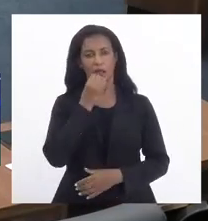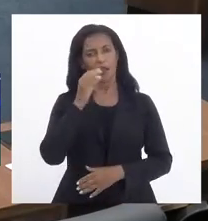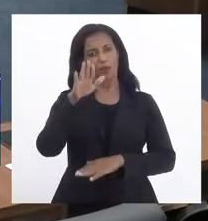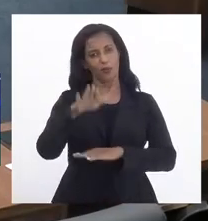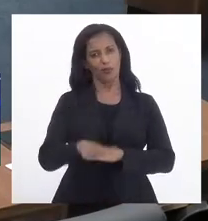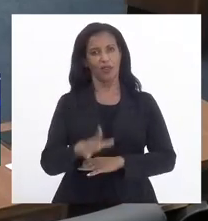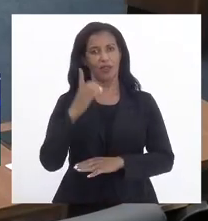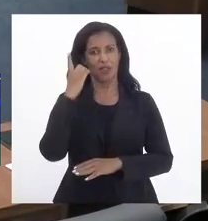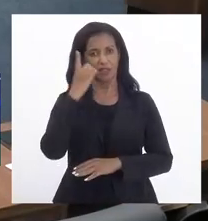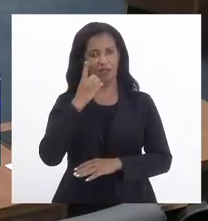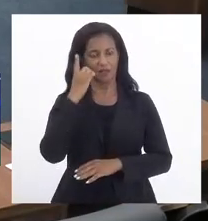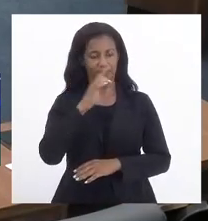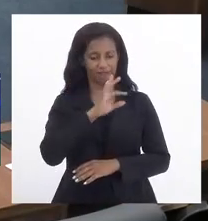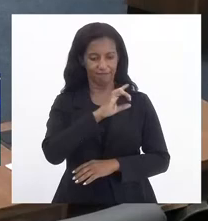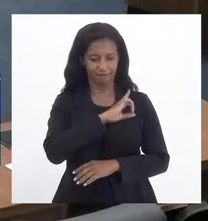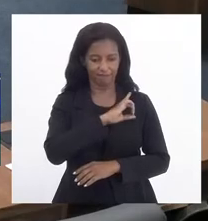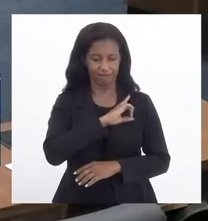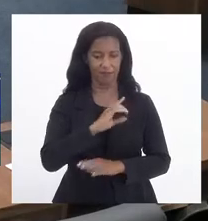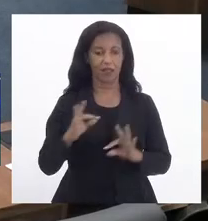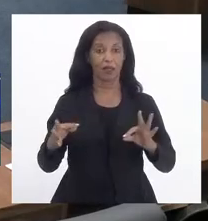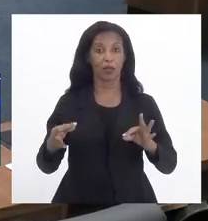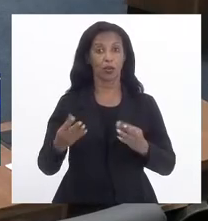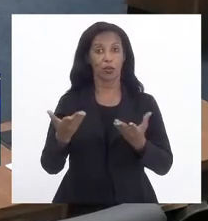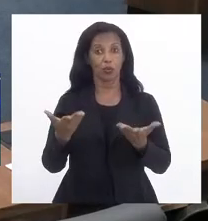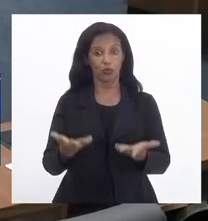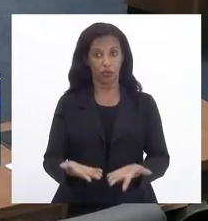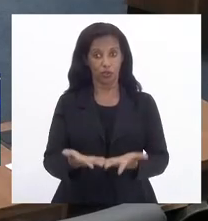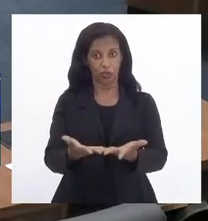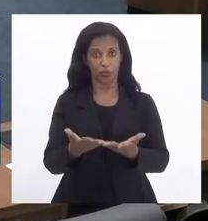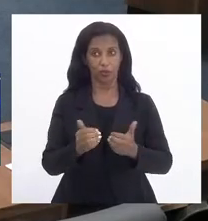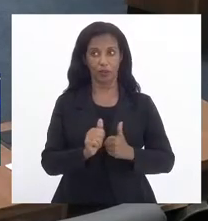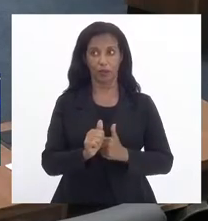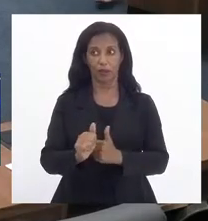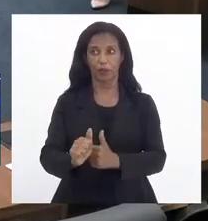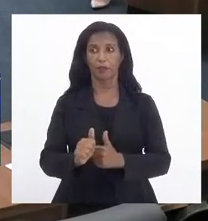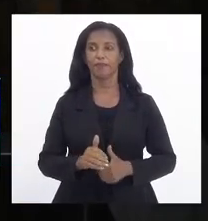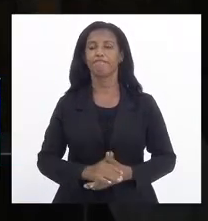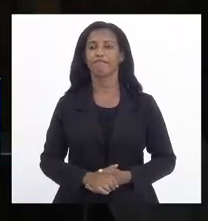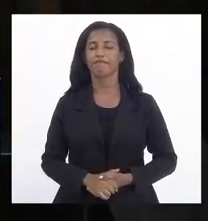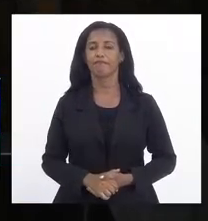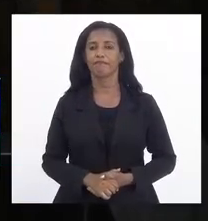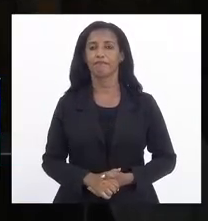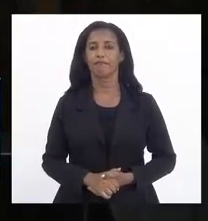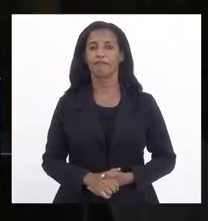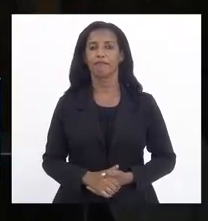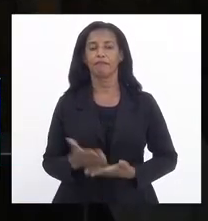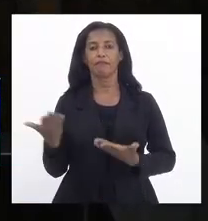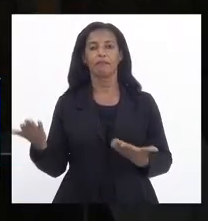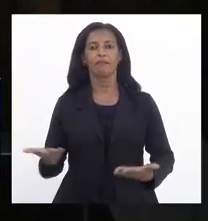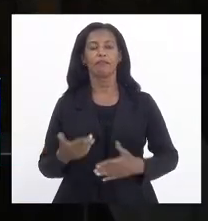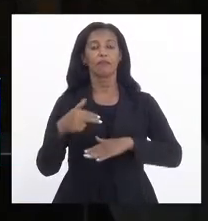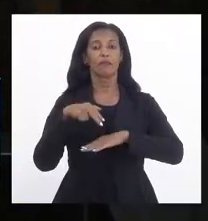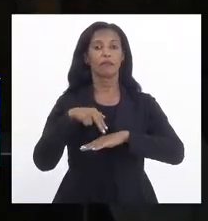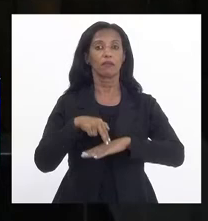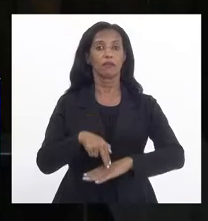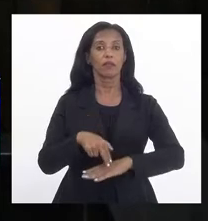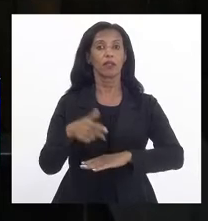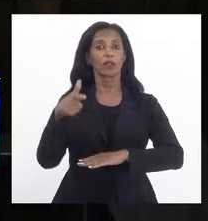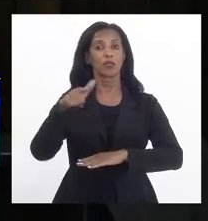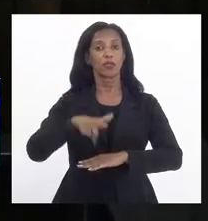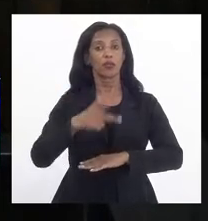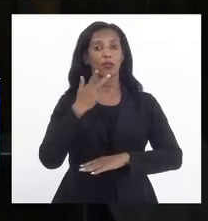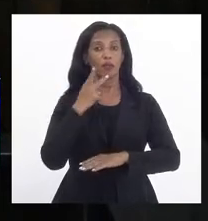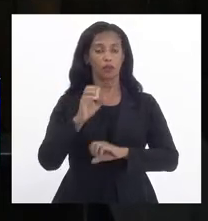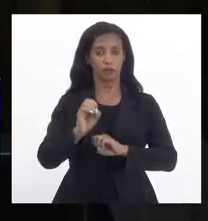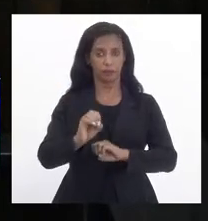Marta Rocha. Boa tarde a todas e todos que estão aqui nos acompanhando. Eu venho à tribuna hoje, mais uma vez, falar sobre